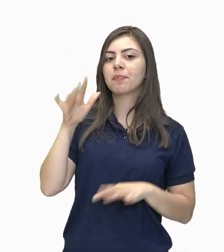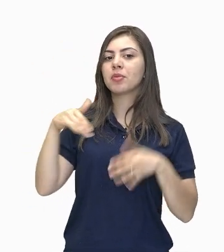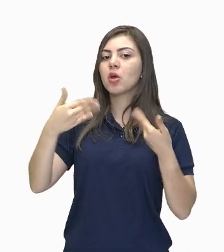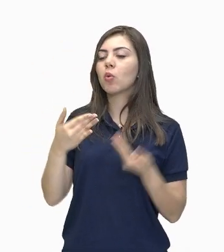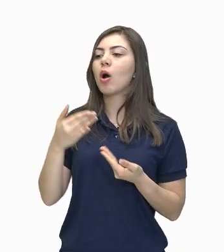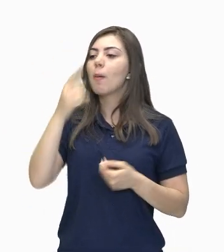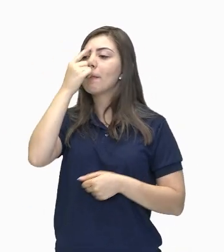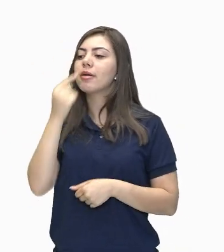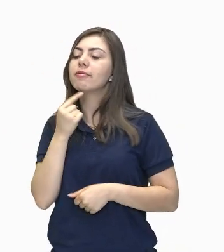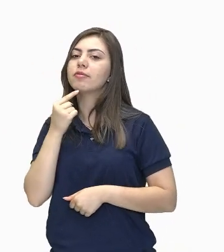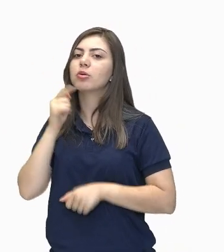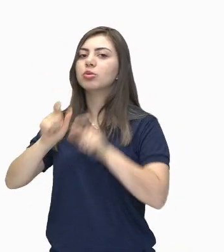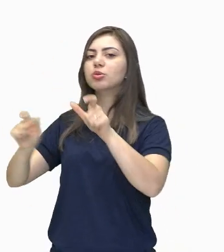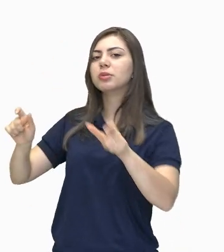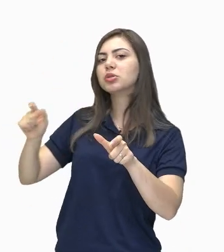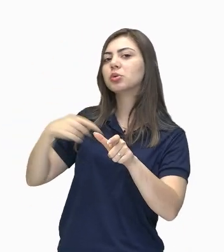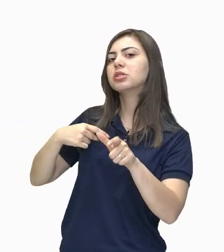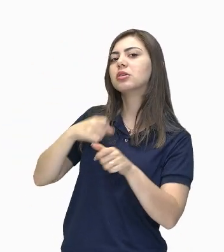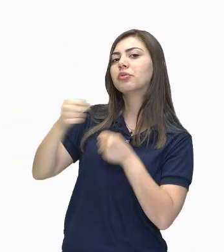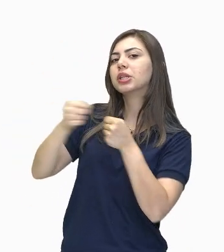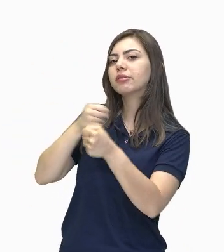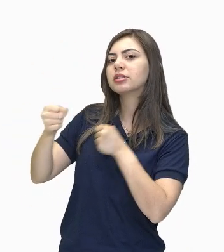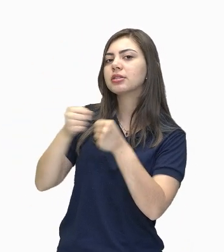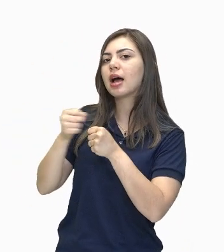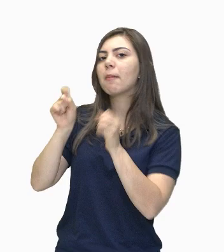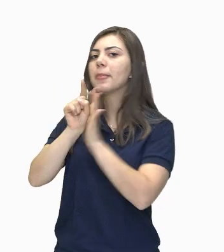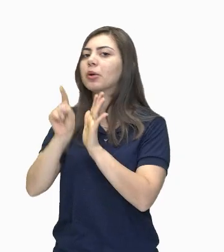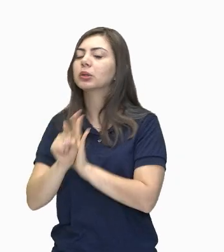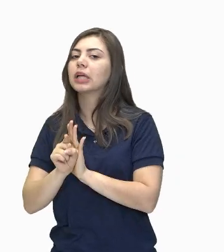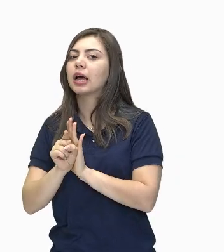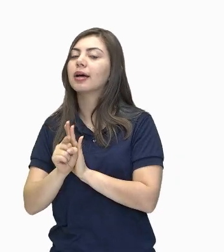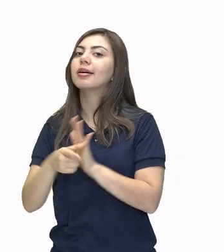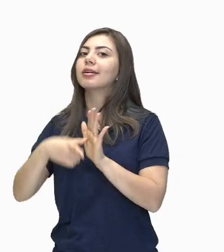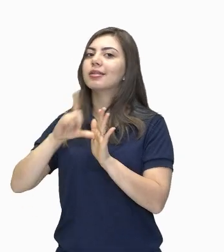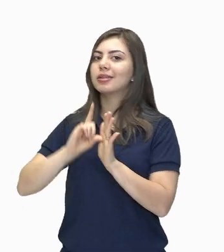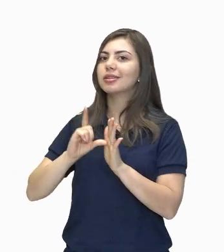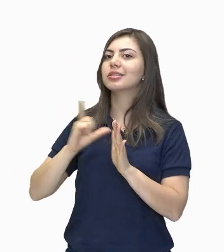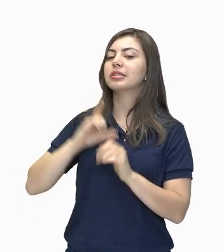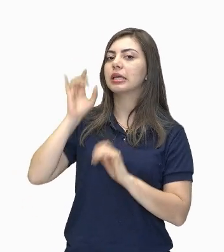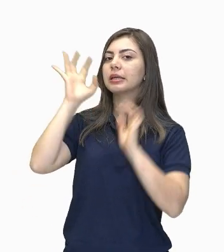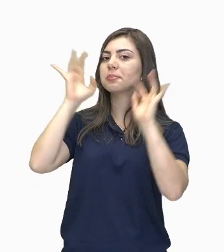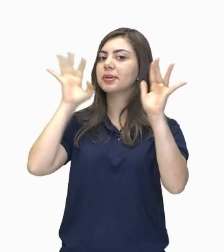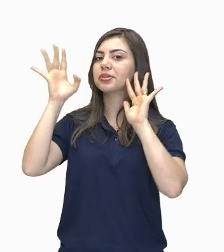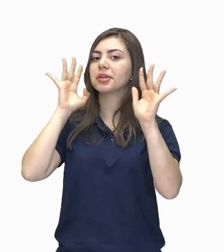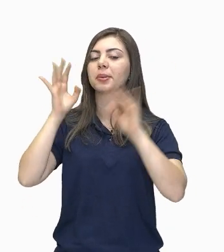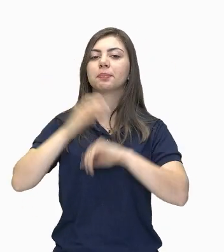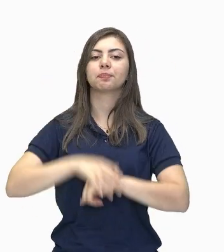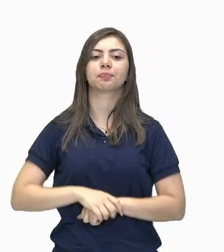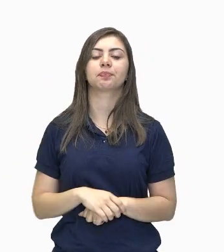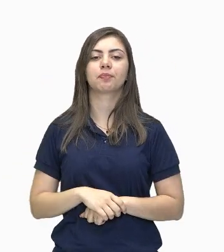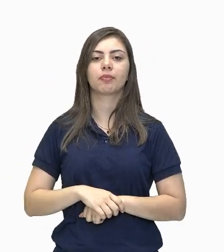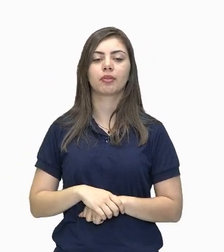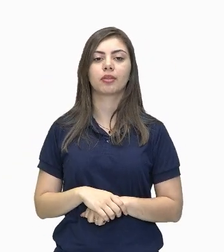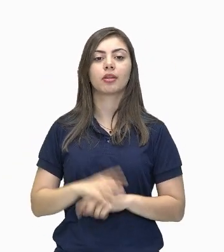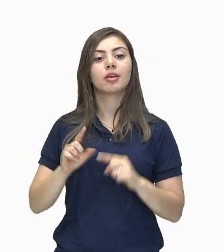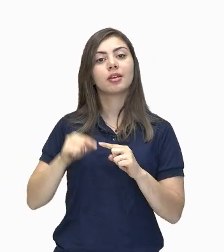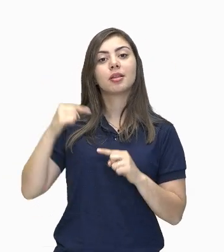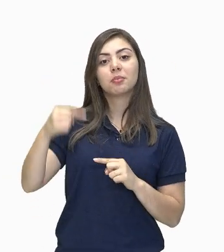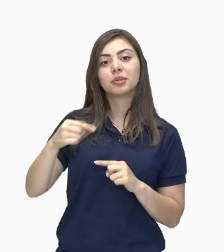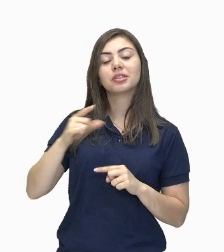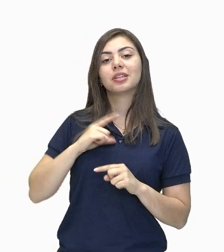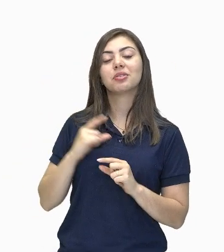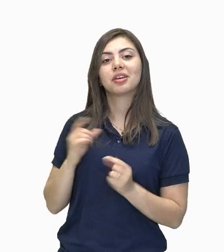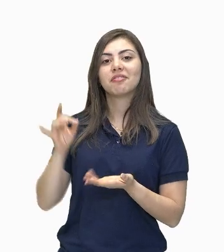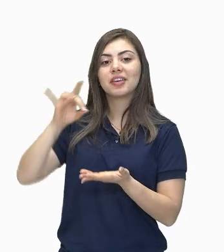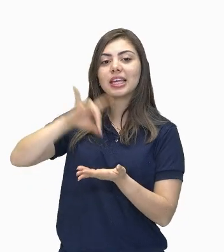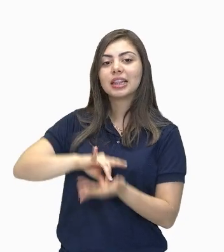serão abordados, tudo isso aí é pensado antes da execução, tá? E aí até finalmente você chegar na coleta de dados, que é